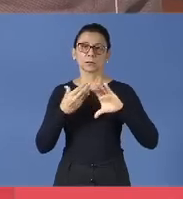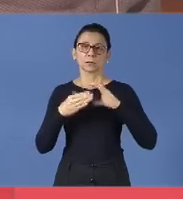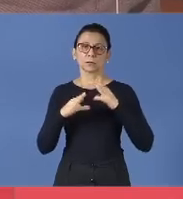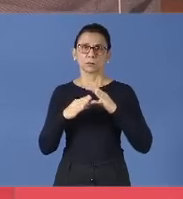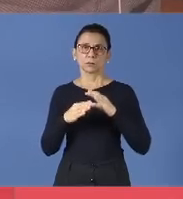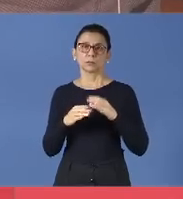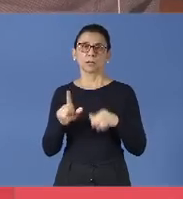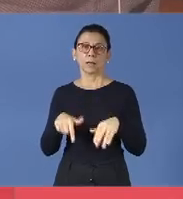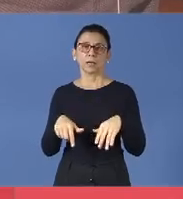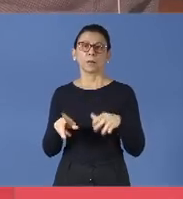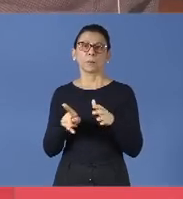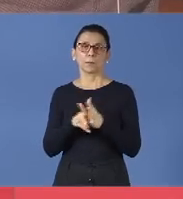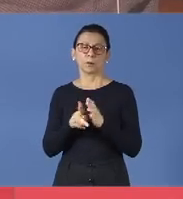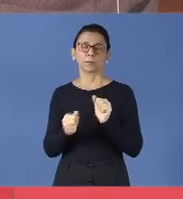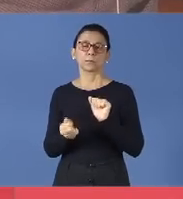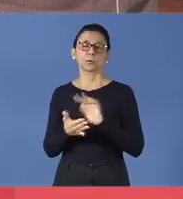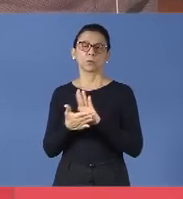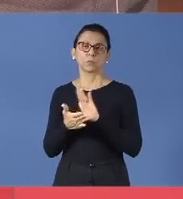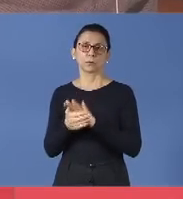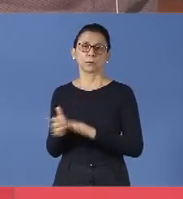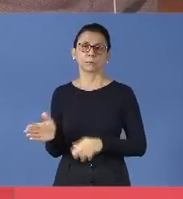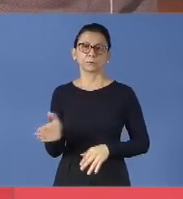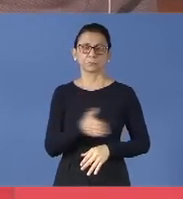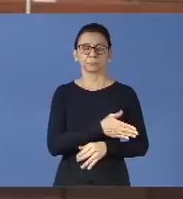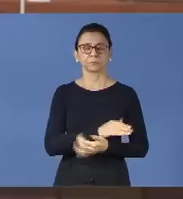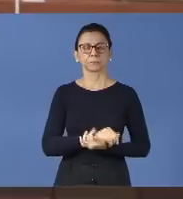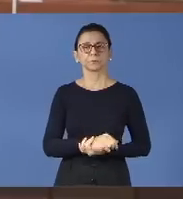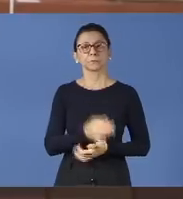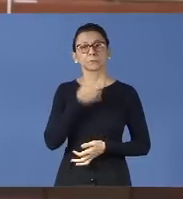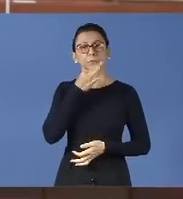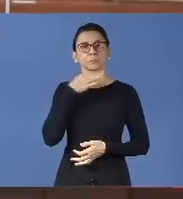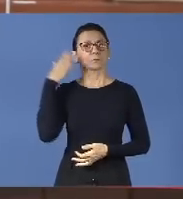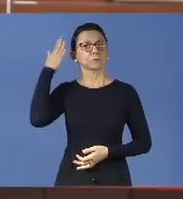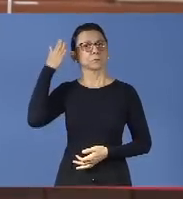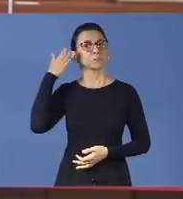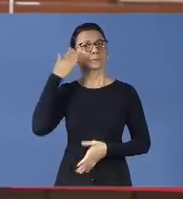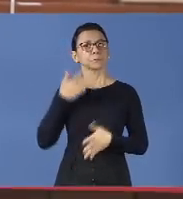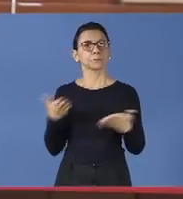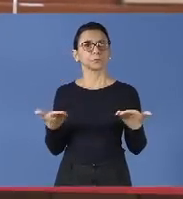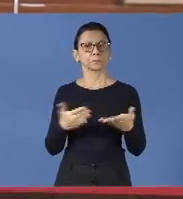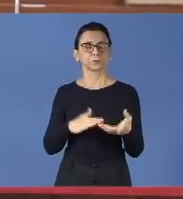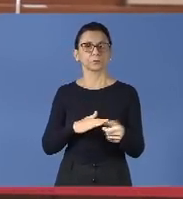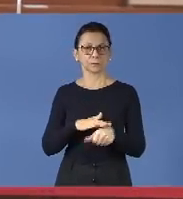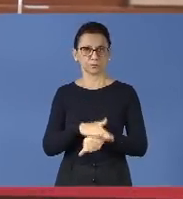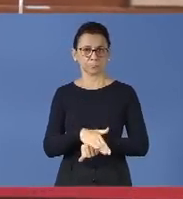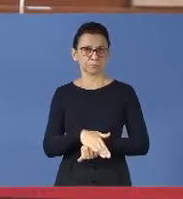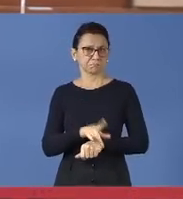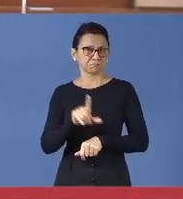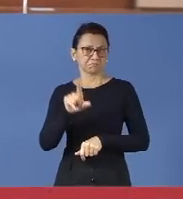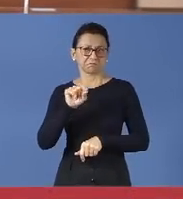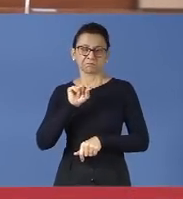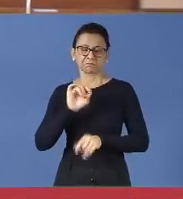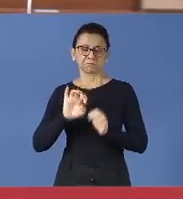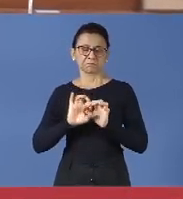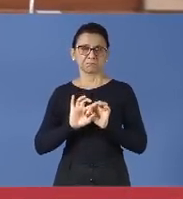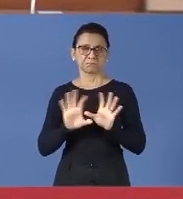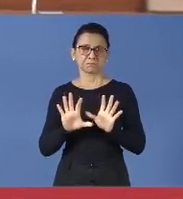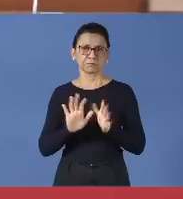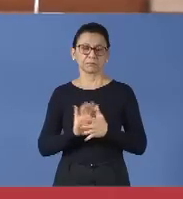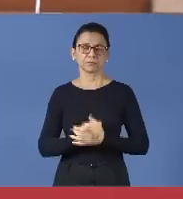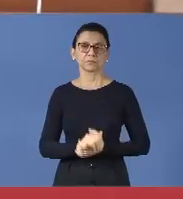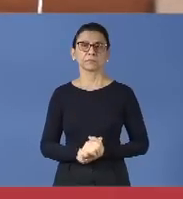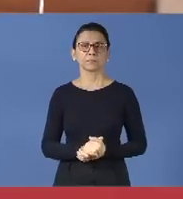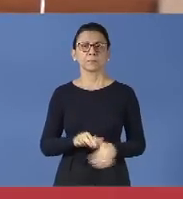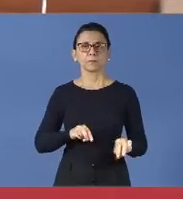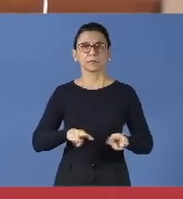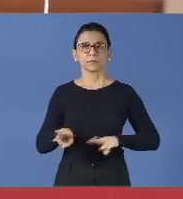De encerrar. Irmãos, uma sugestão de mensagem para hoje à noite, opcional, naturalmente, está em